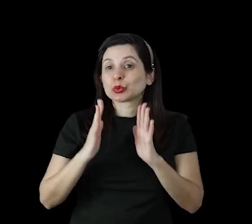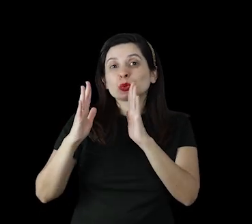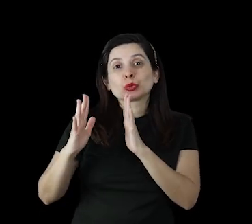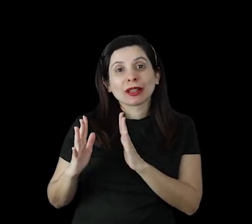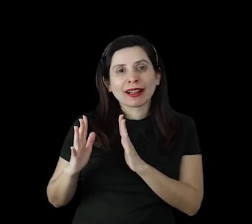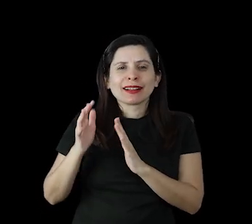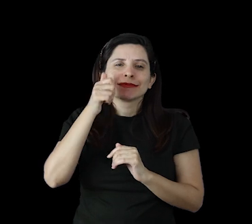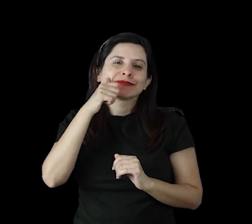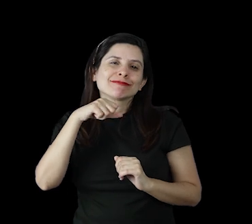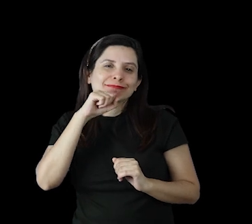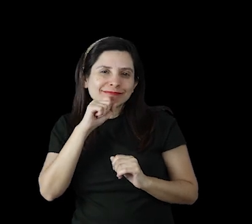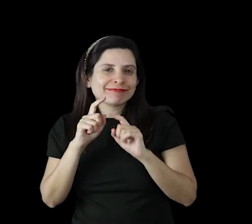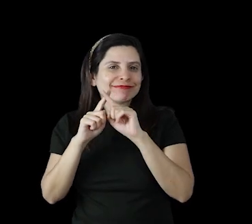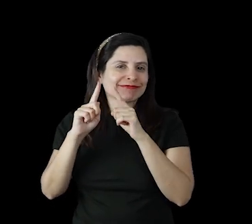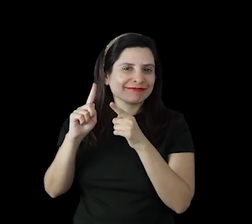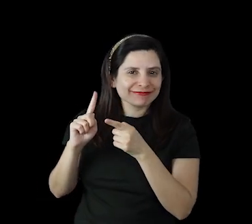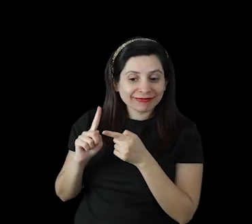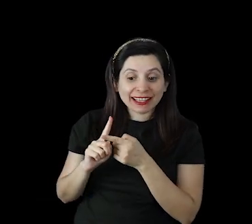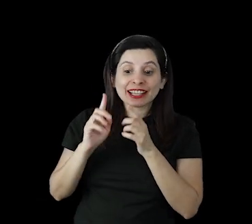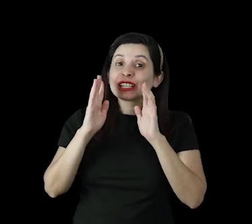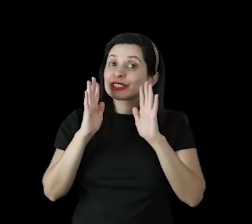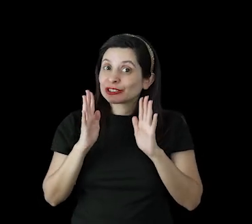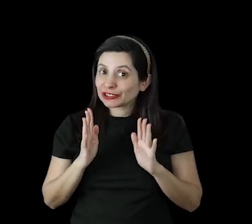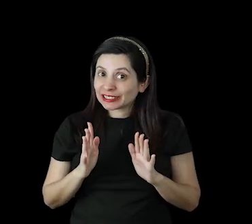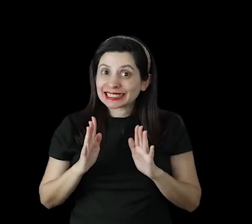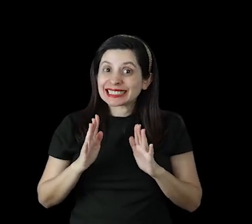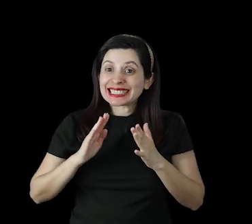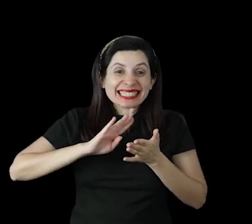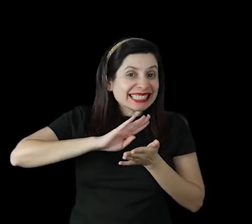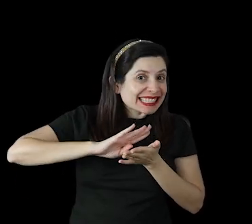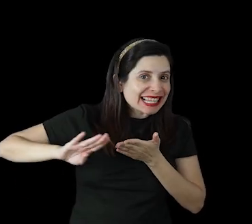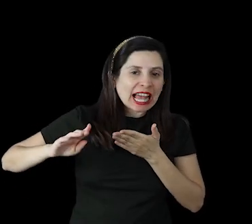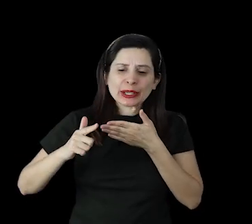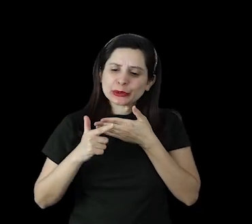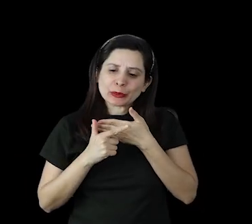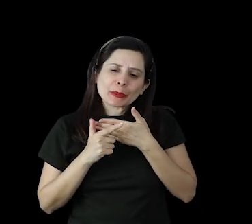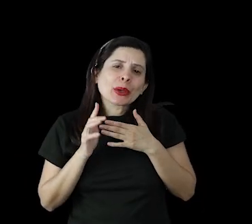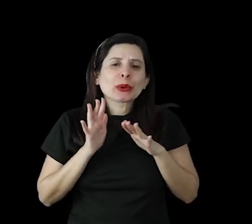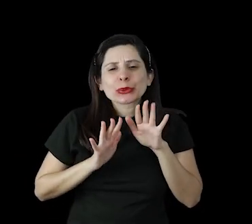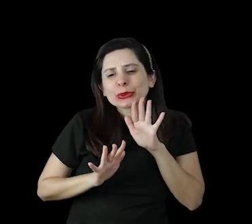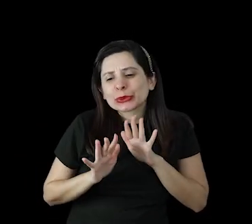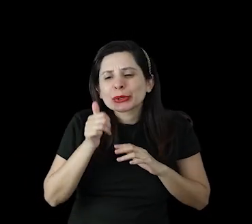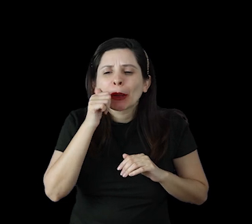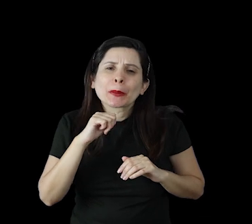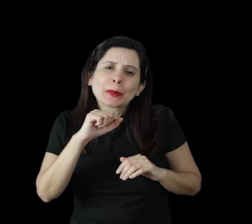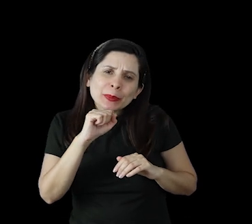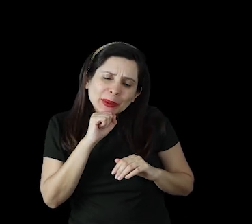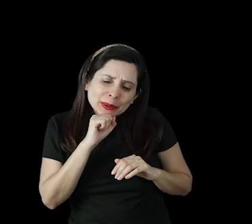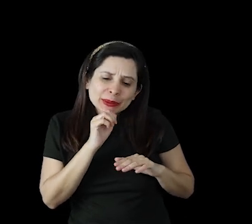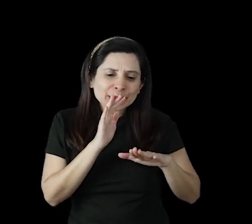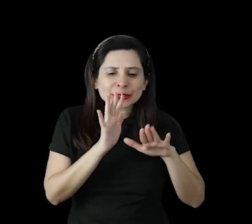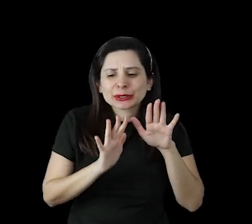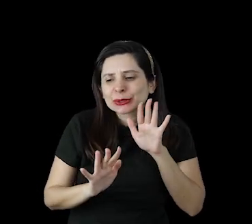estando grávida, assim, porque isso também já você sai daquele papel, né, afetuoso, que a mãe tem que estar ali